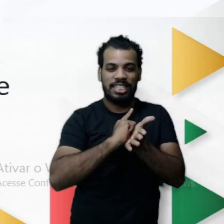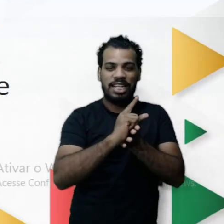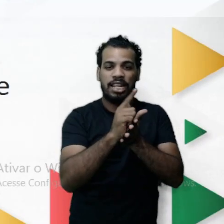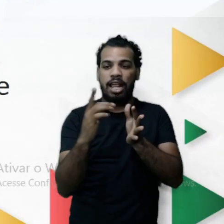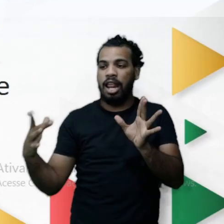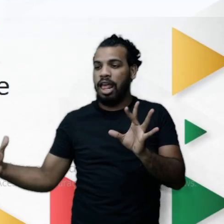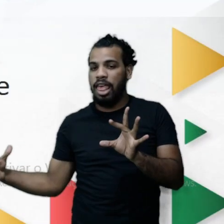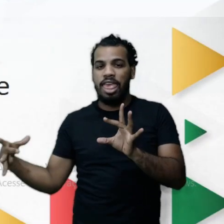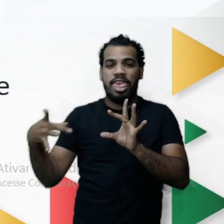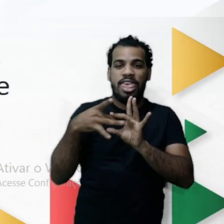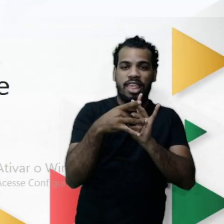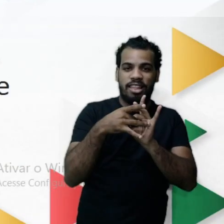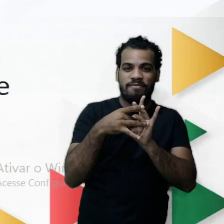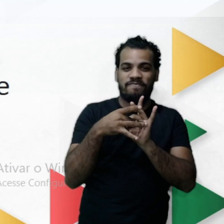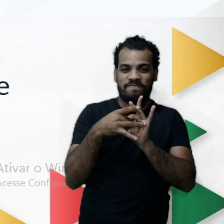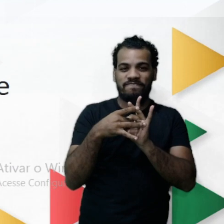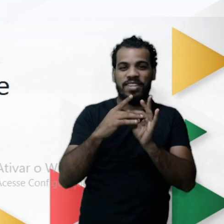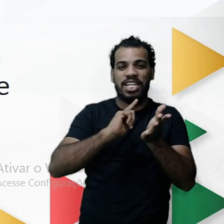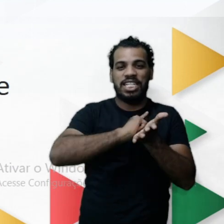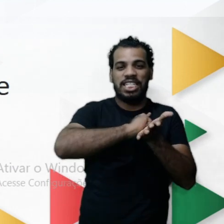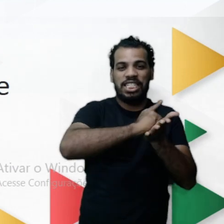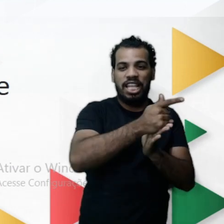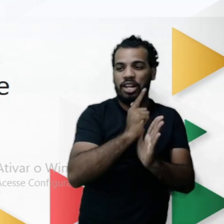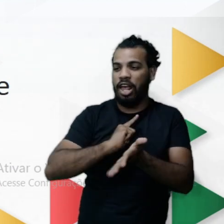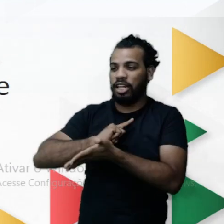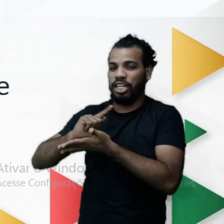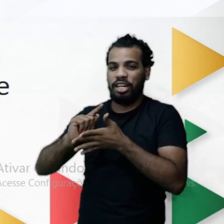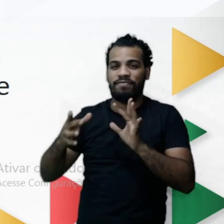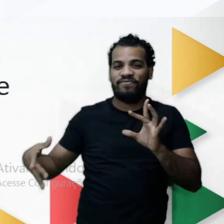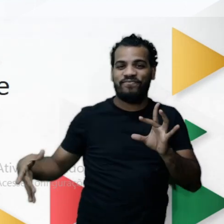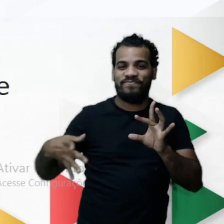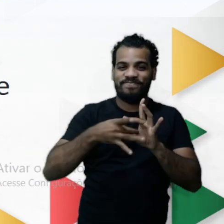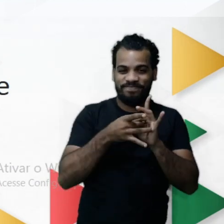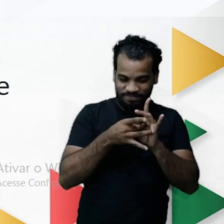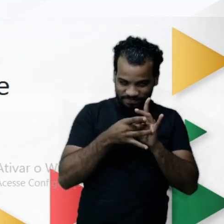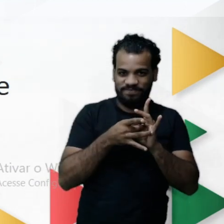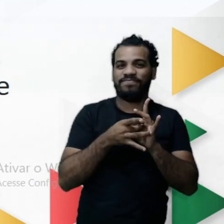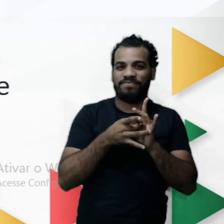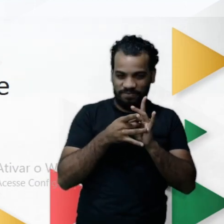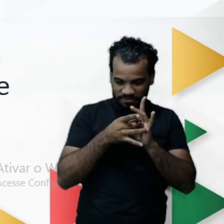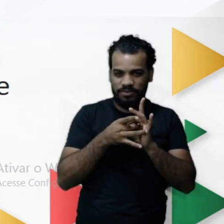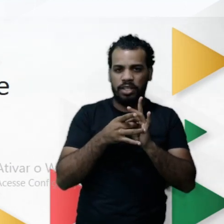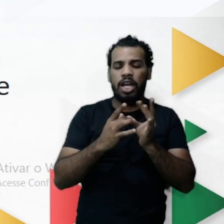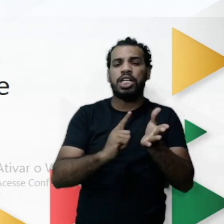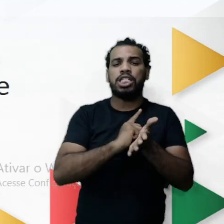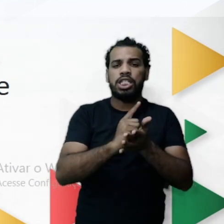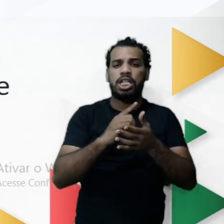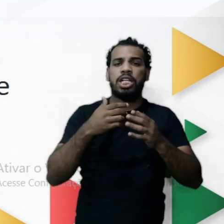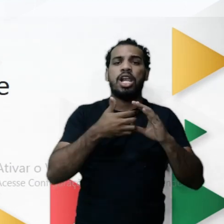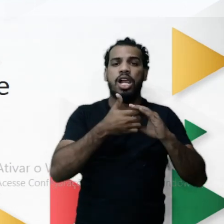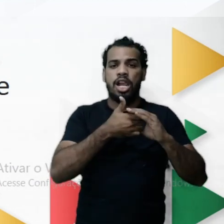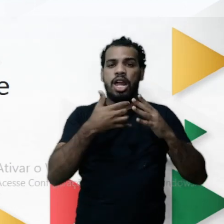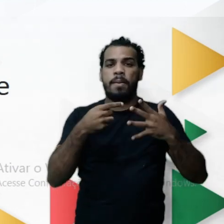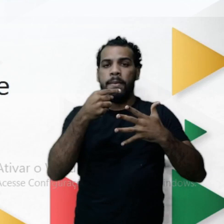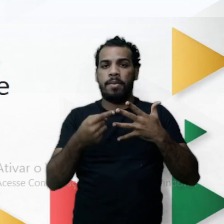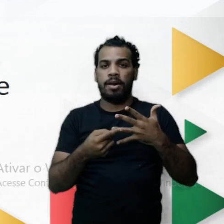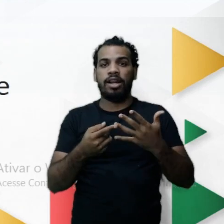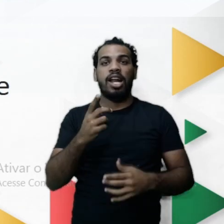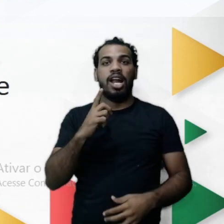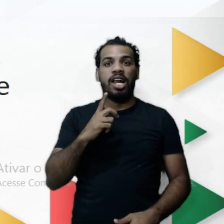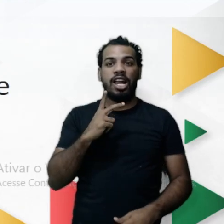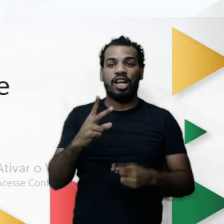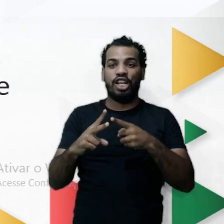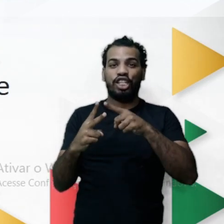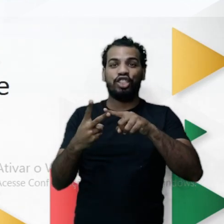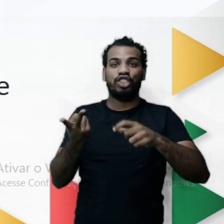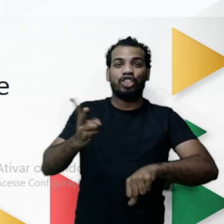intergenericidade ou intergênero, que eu acabei de falar para vocês, que é um gênero com característica de outro. Ele é híbrido, porque